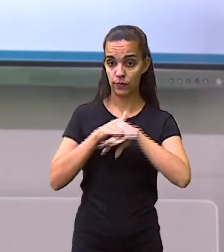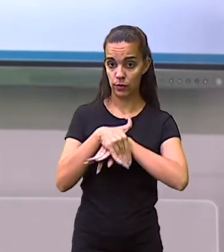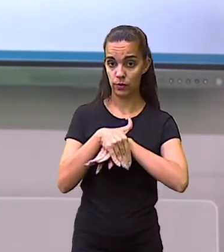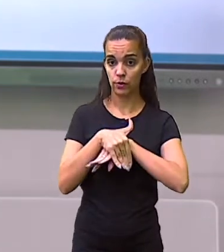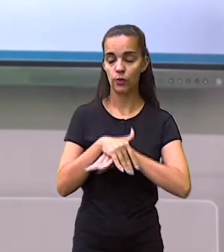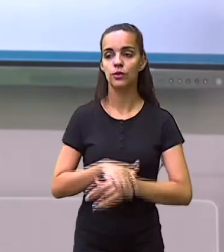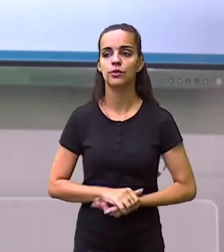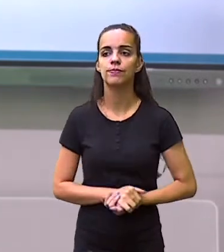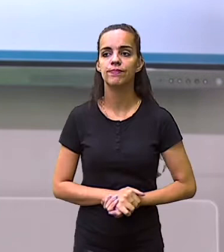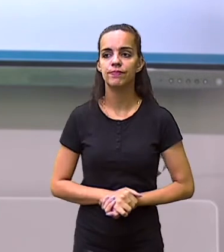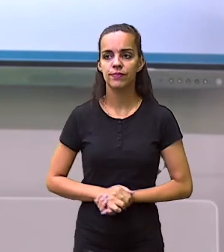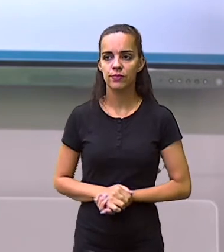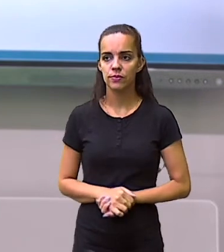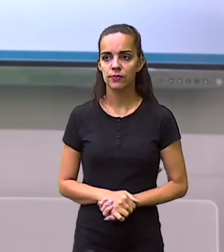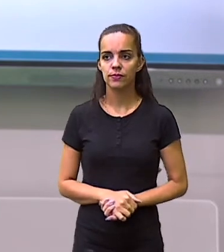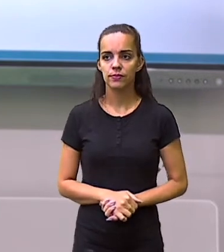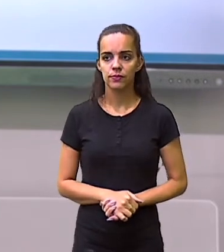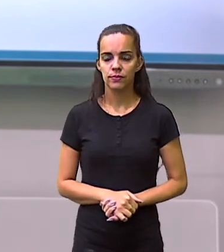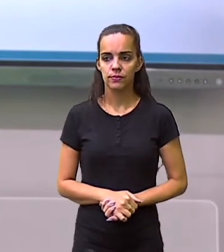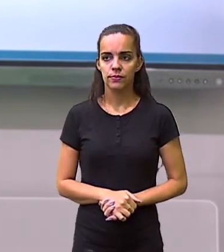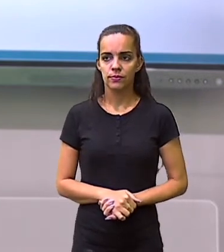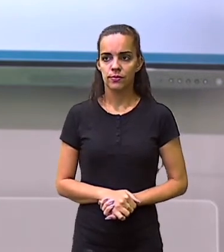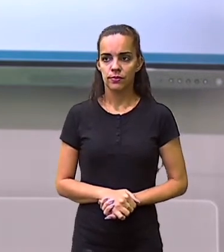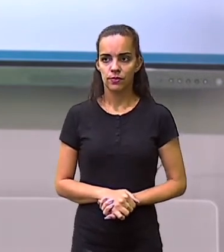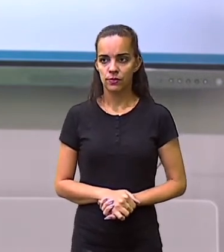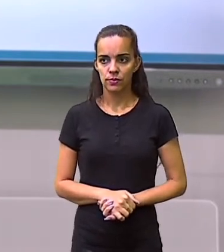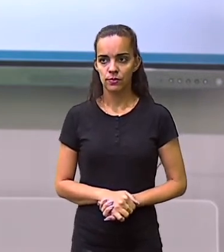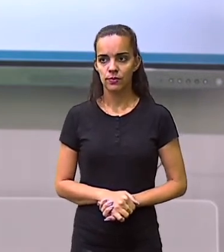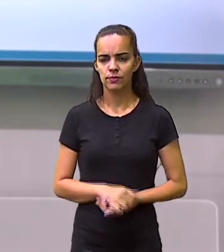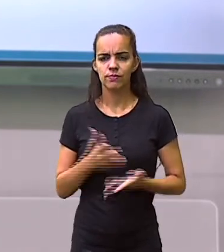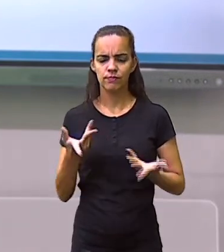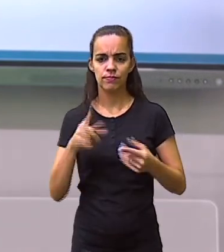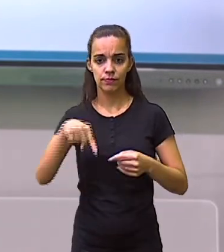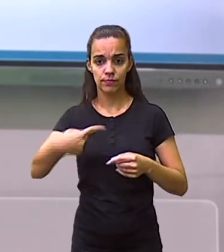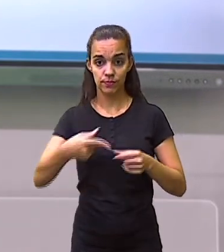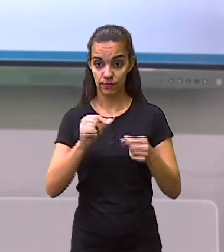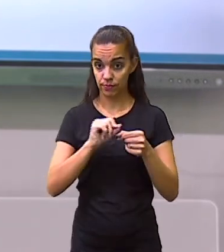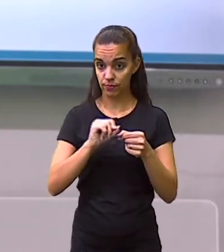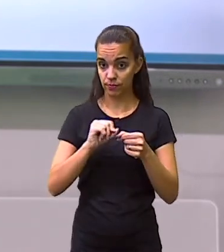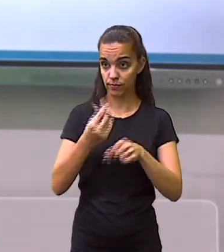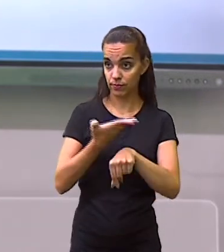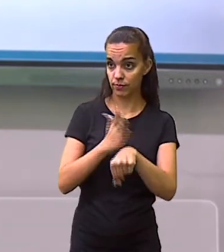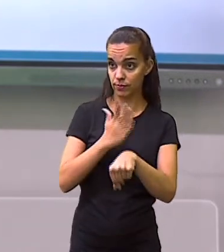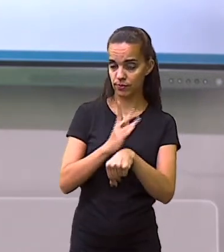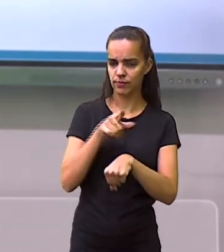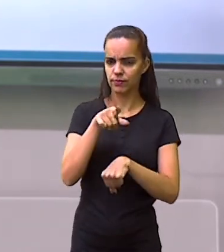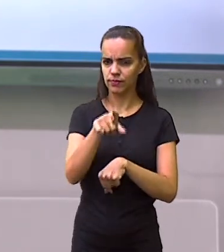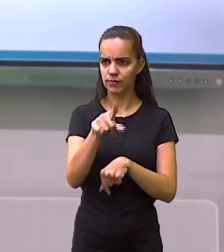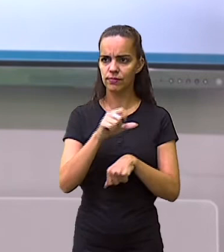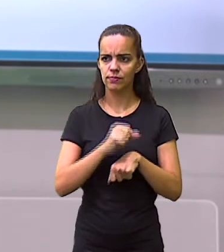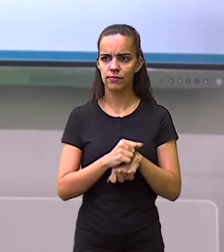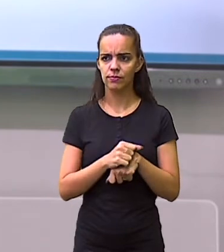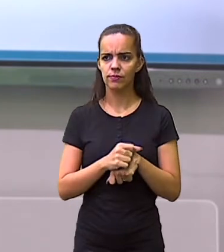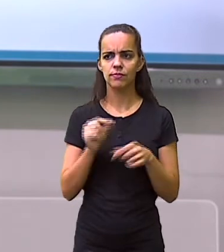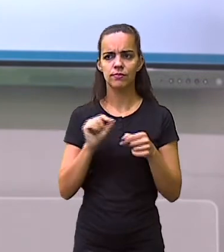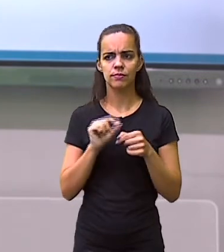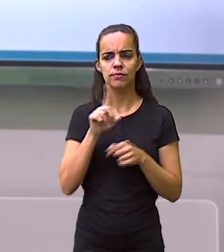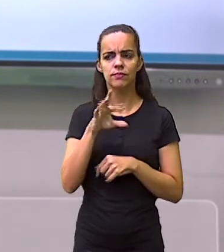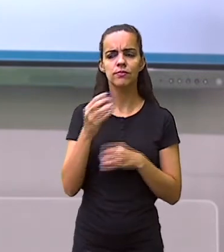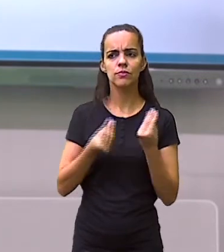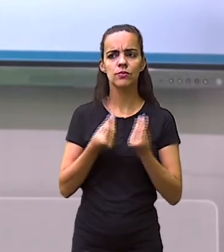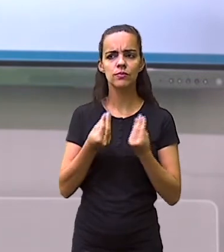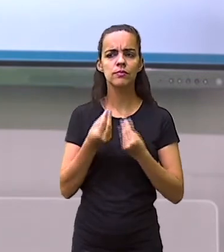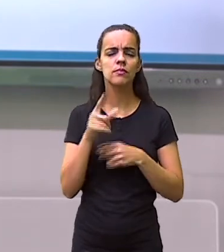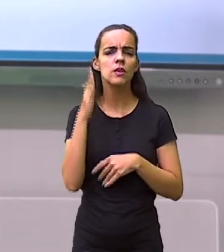à noite? A seguir, nós faremos uma atividade prática para que você reflita